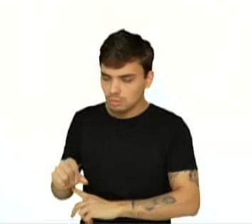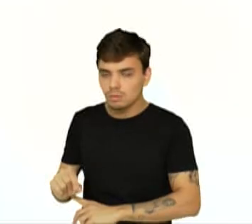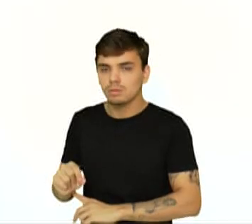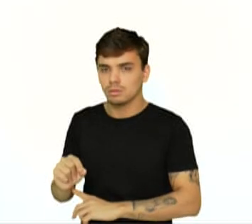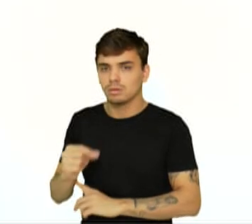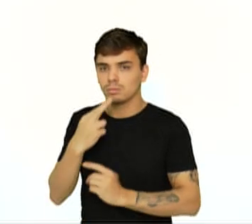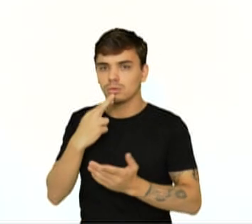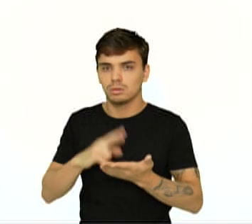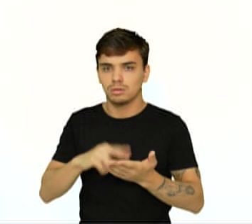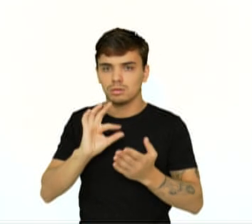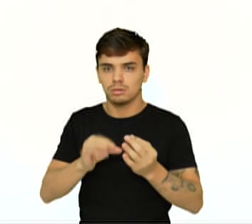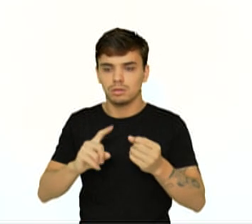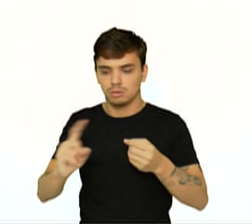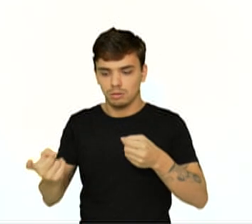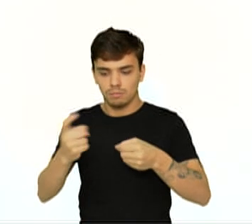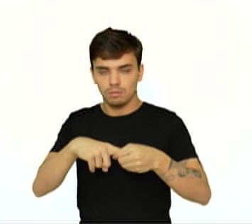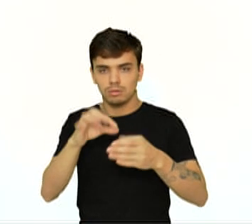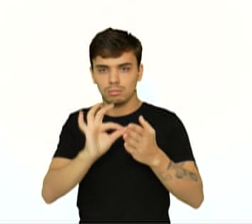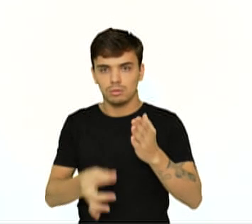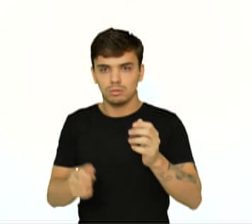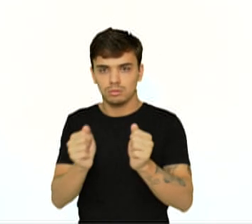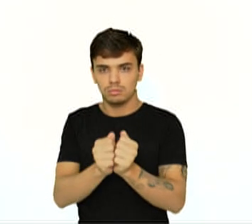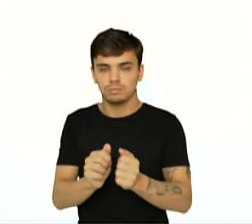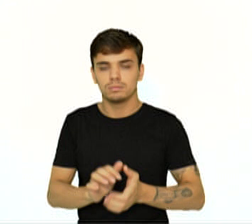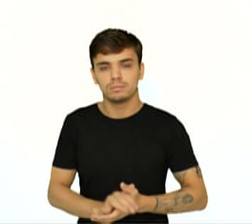daqui a pouco nós já corrigimos.